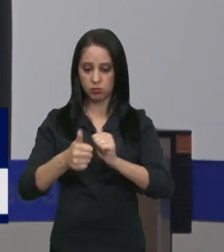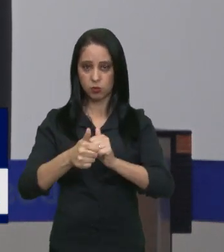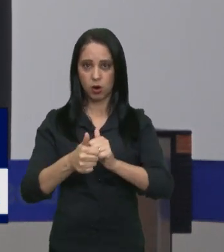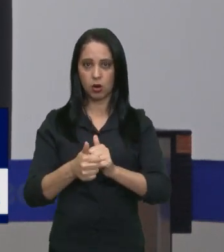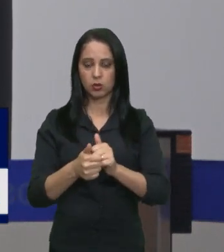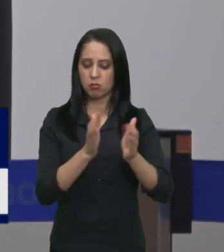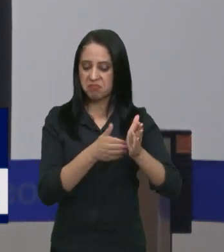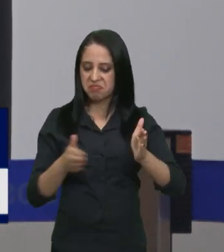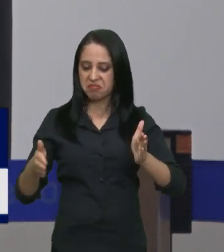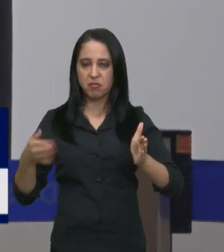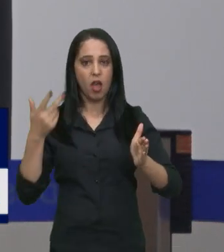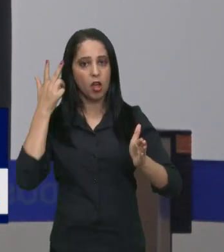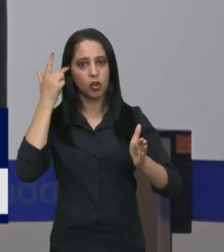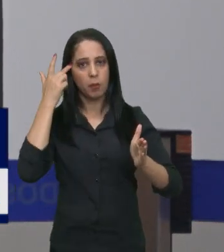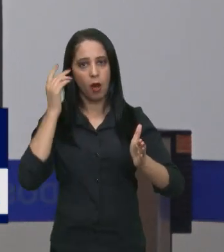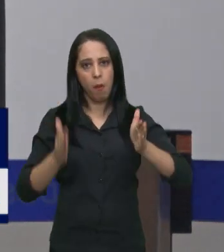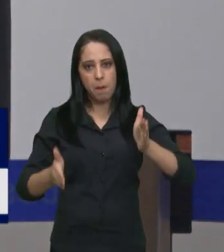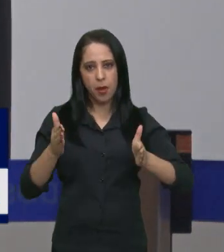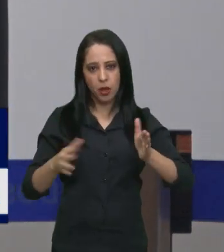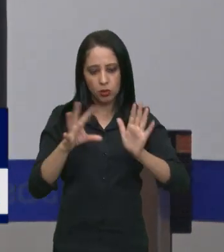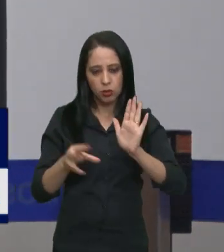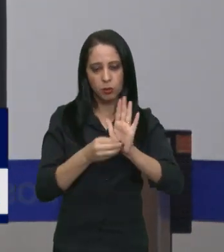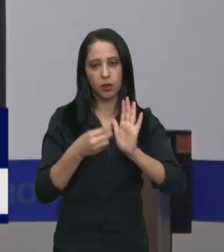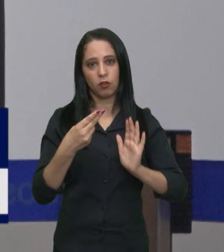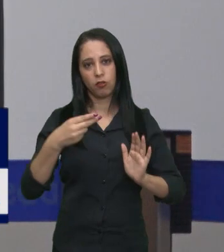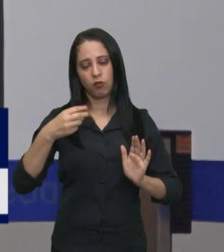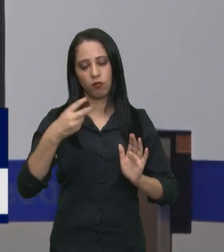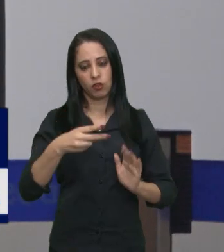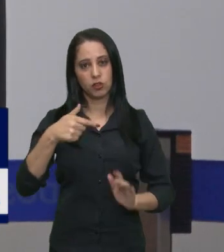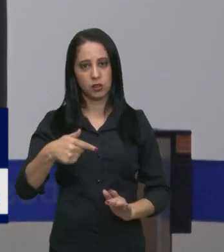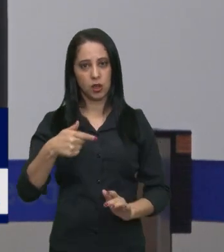rito ordinário, termo do prazo para emendas,